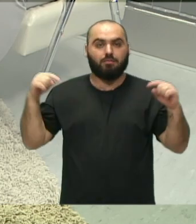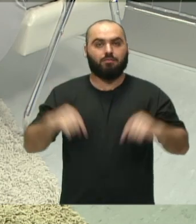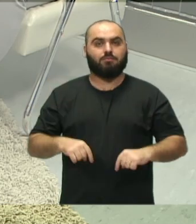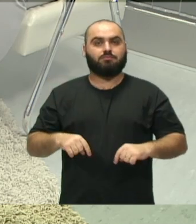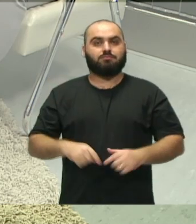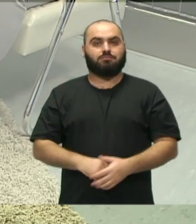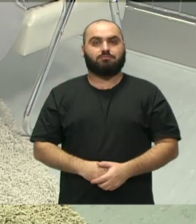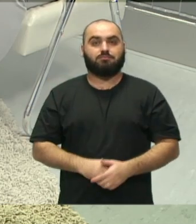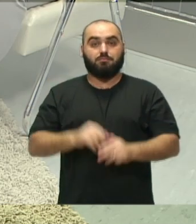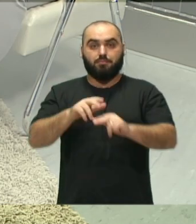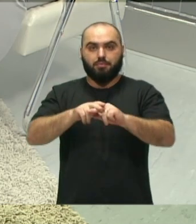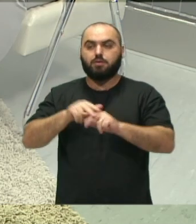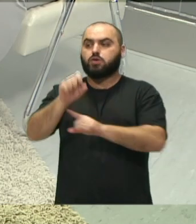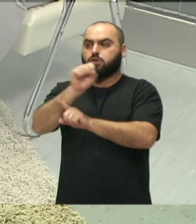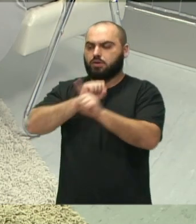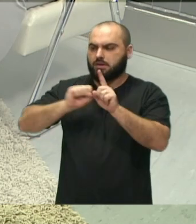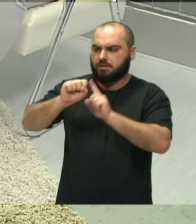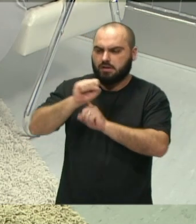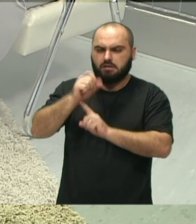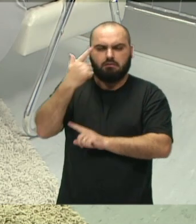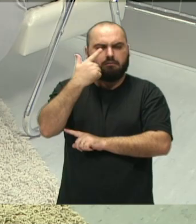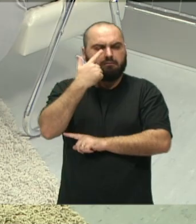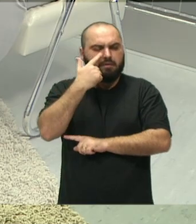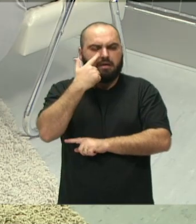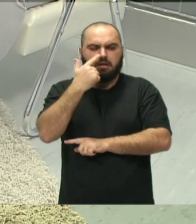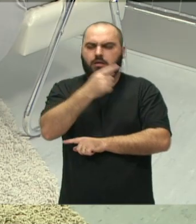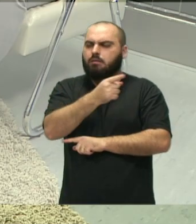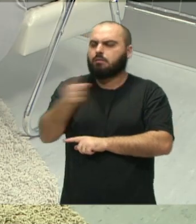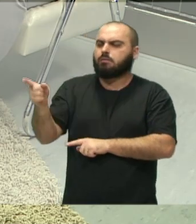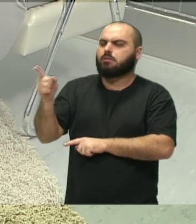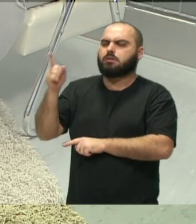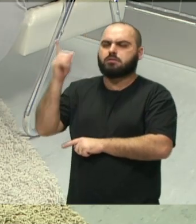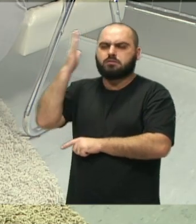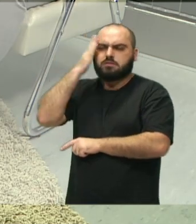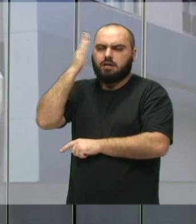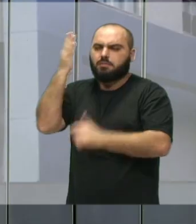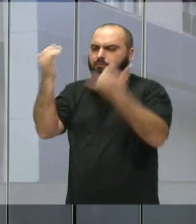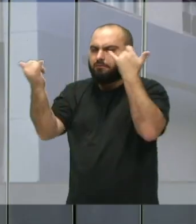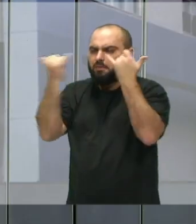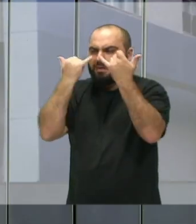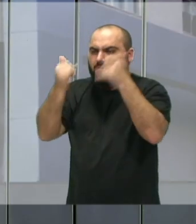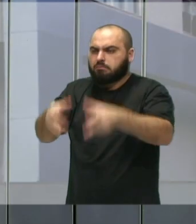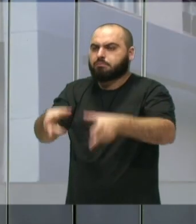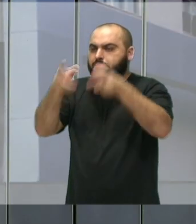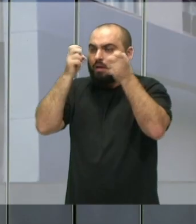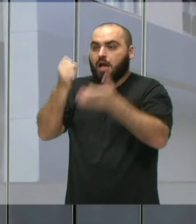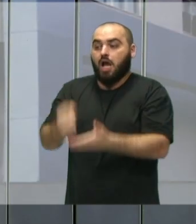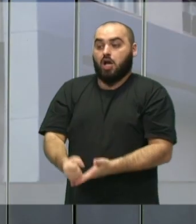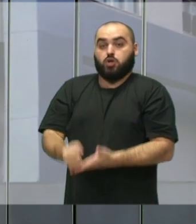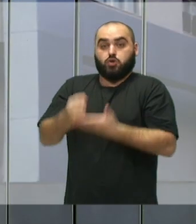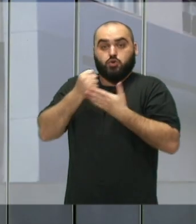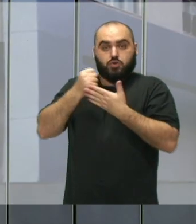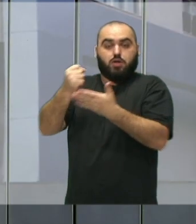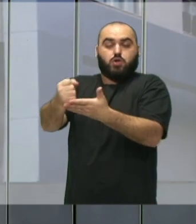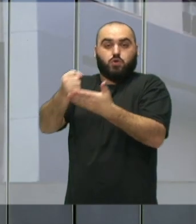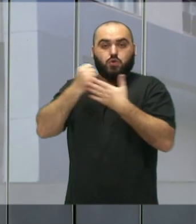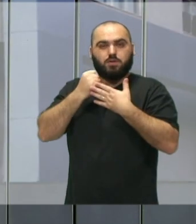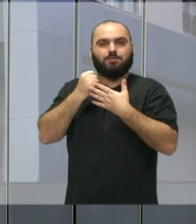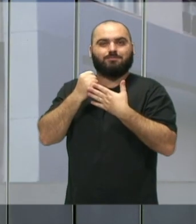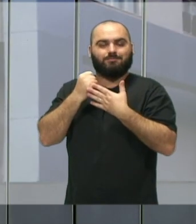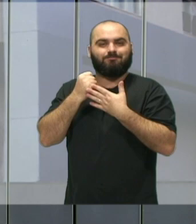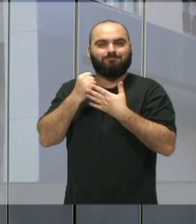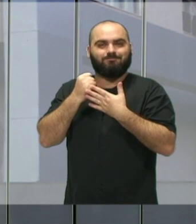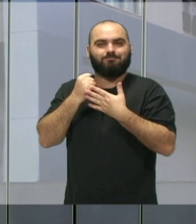está conectada, ela consegue perceber melhor o que está acontecendo aqui e até nos auxiliar, nós que somos representantes